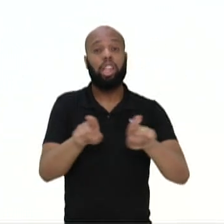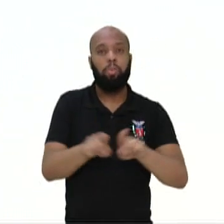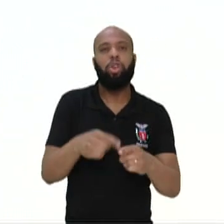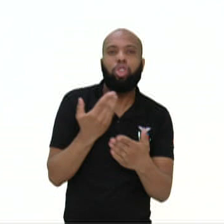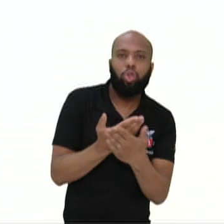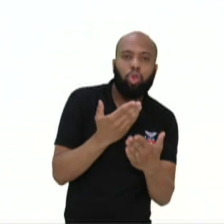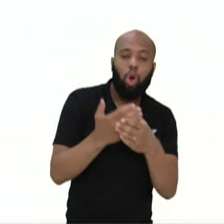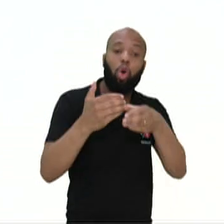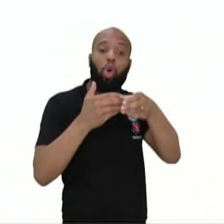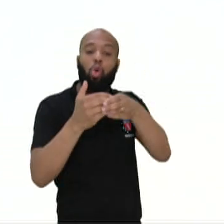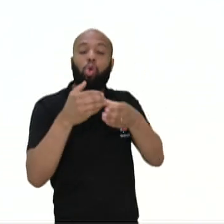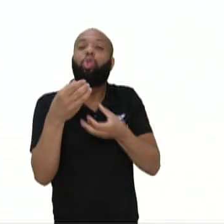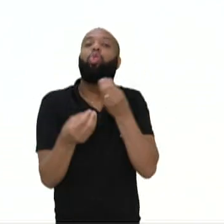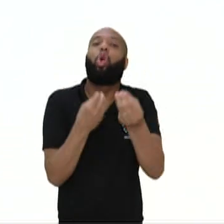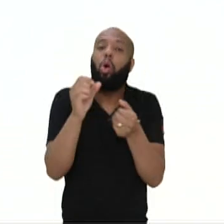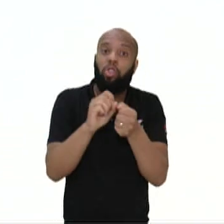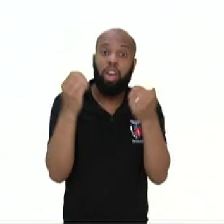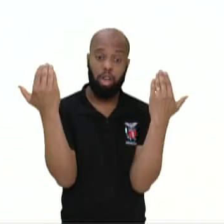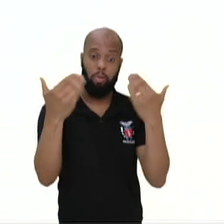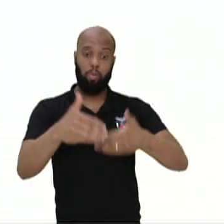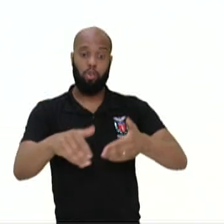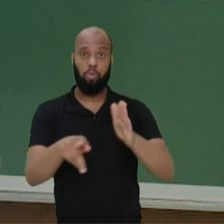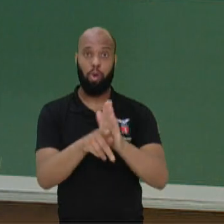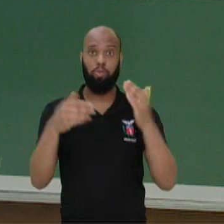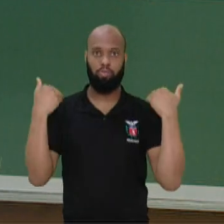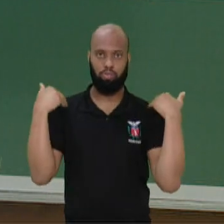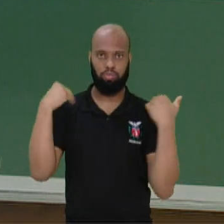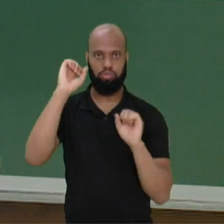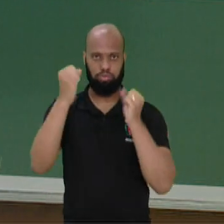também razões para fazer uma avaliação física.